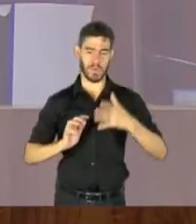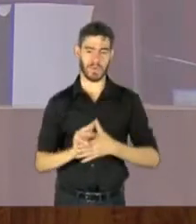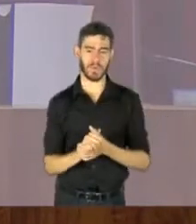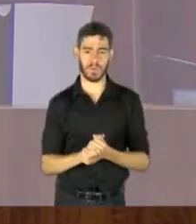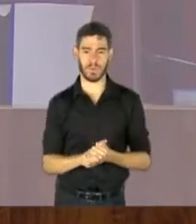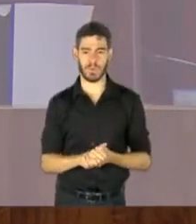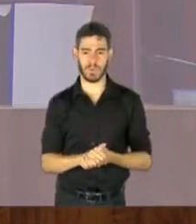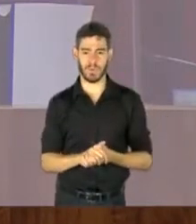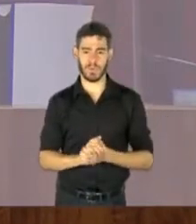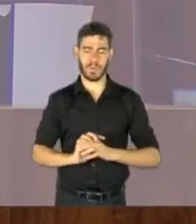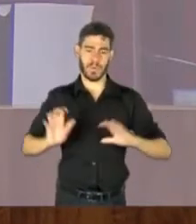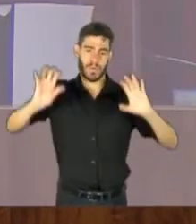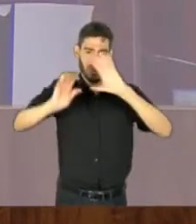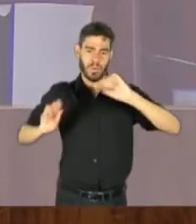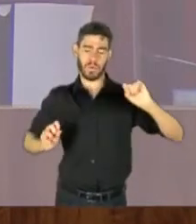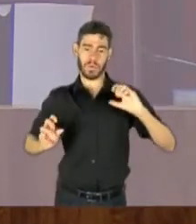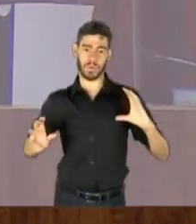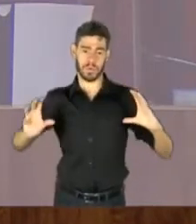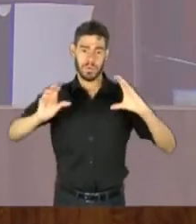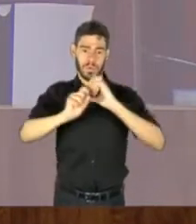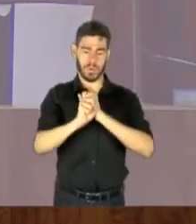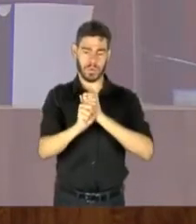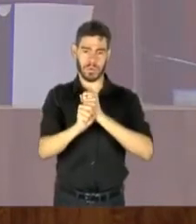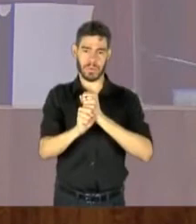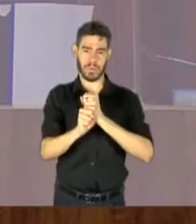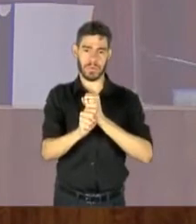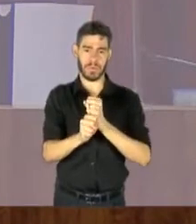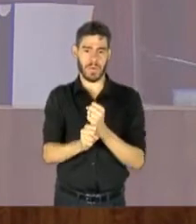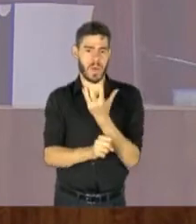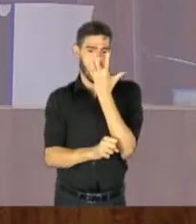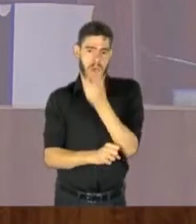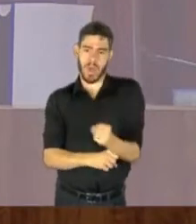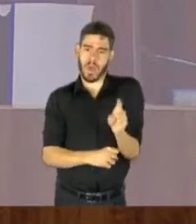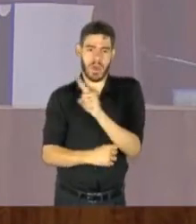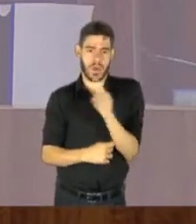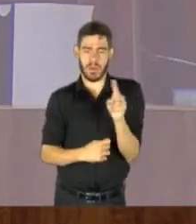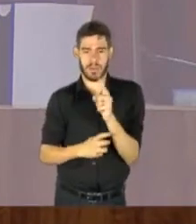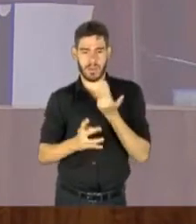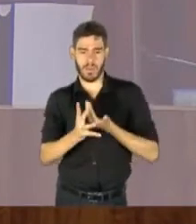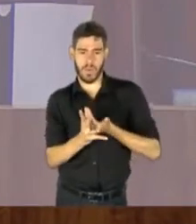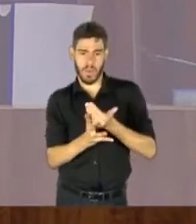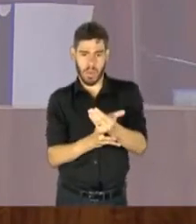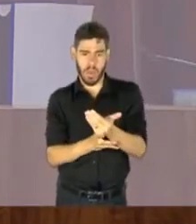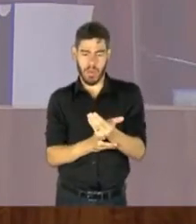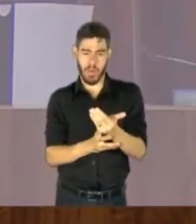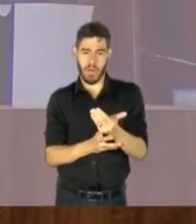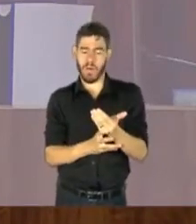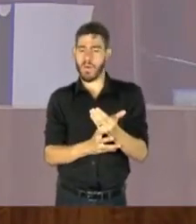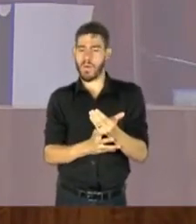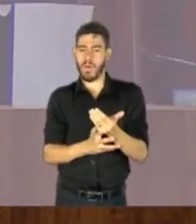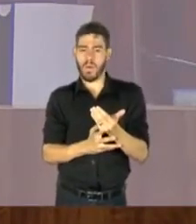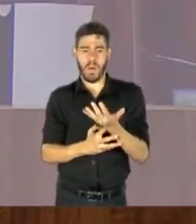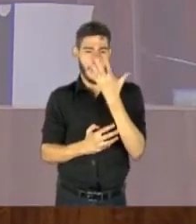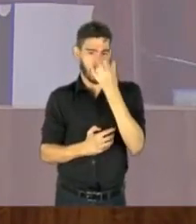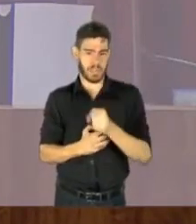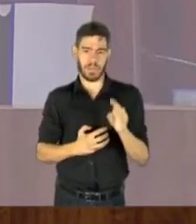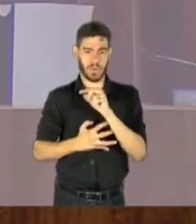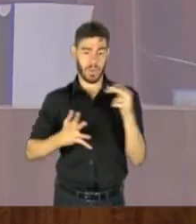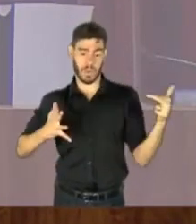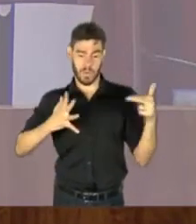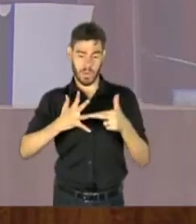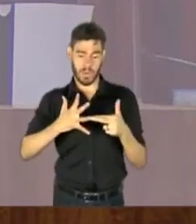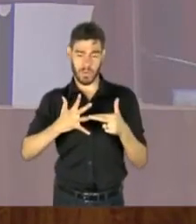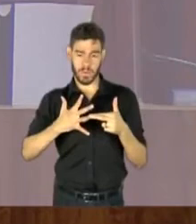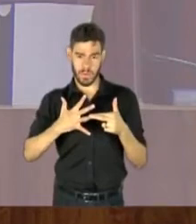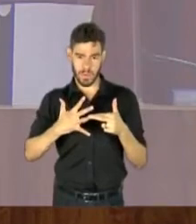resultado. O tribunal, por unanimidade, rejeitou as preliminares e negou o provimento ao